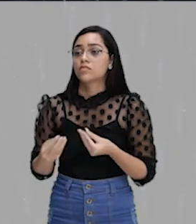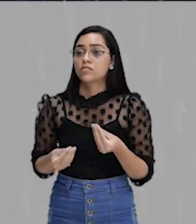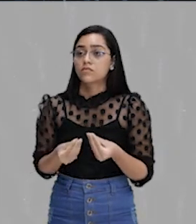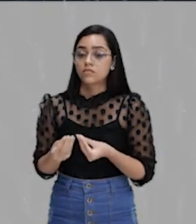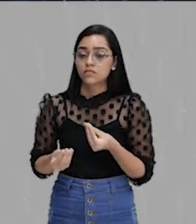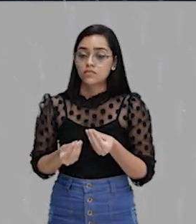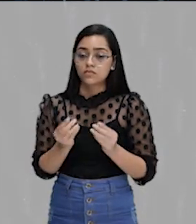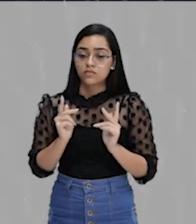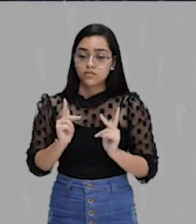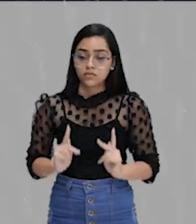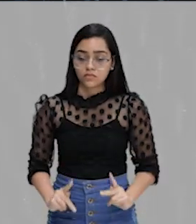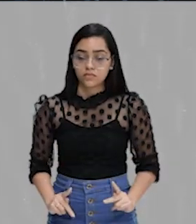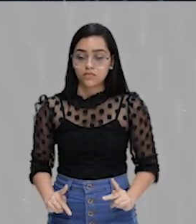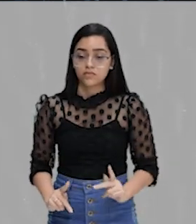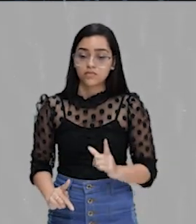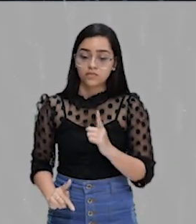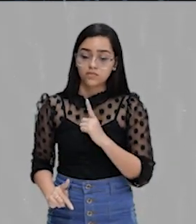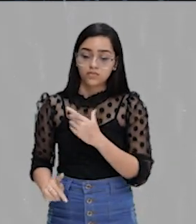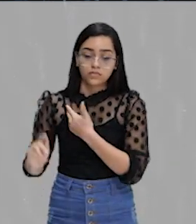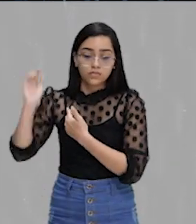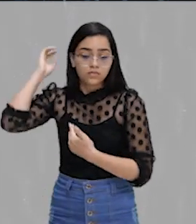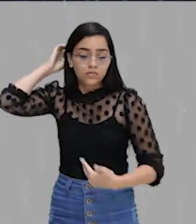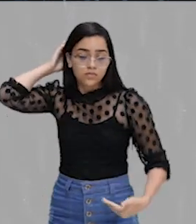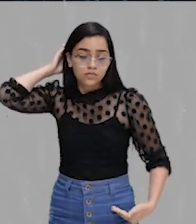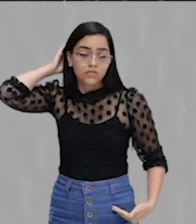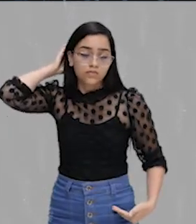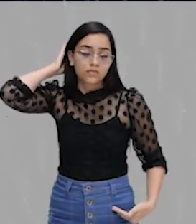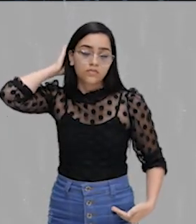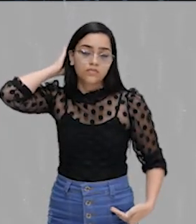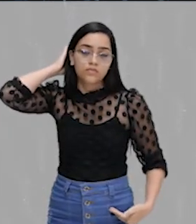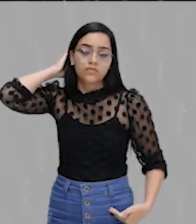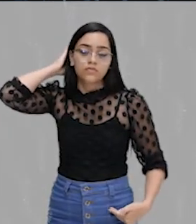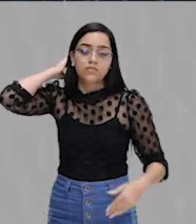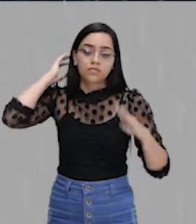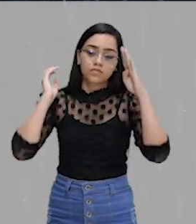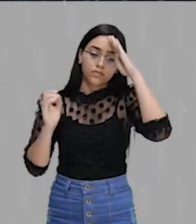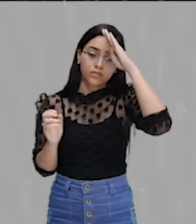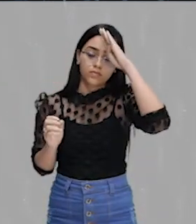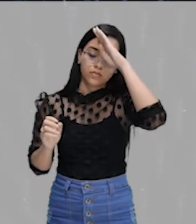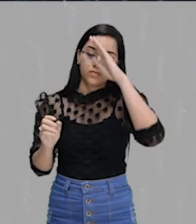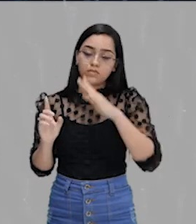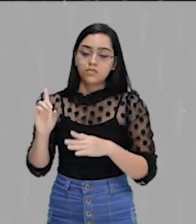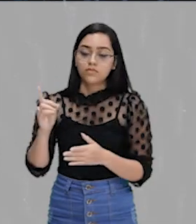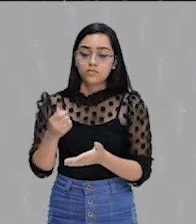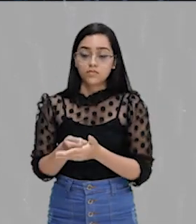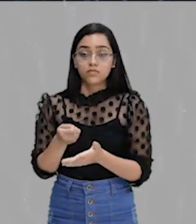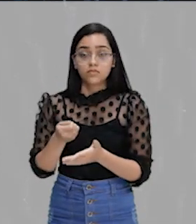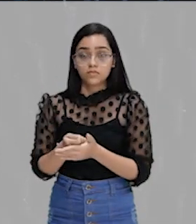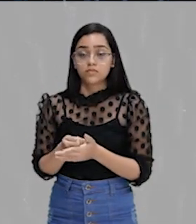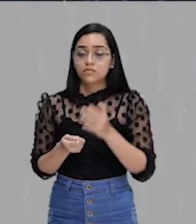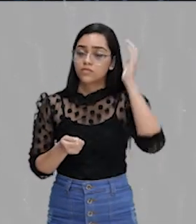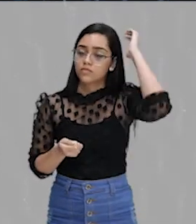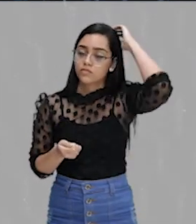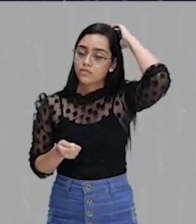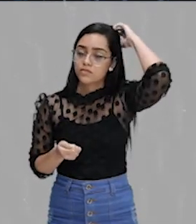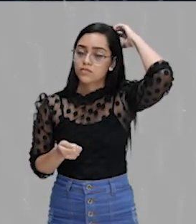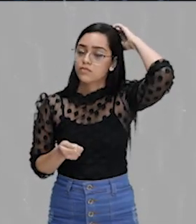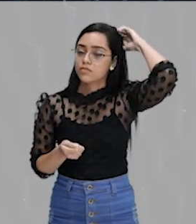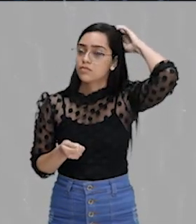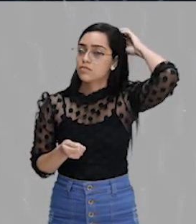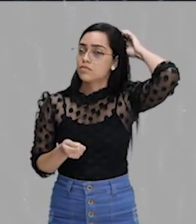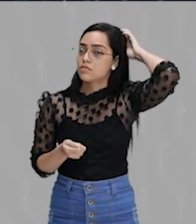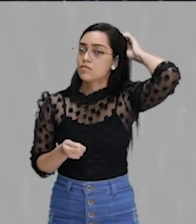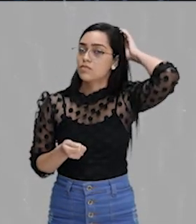se comportaram esses governos civis militares, ou essas ditaduras civis militares na América